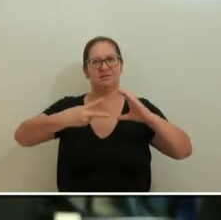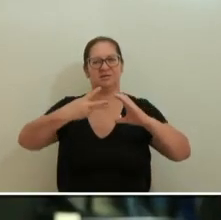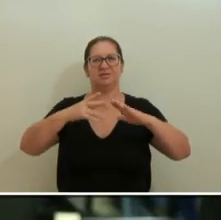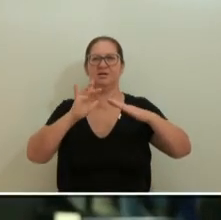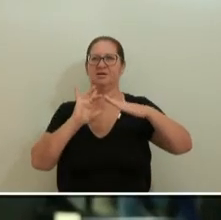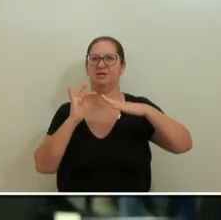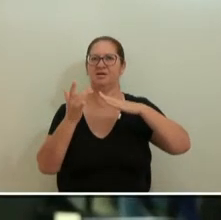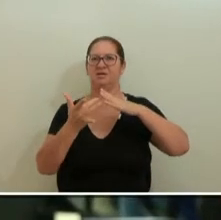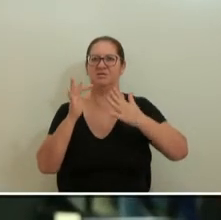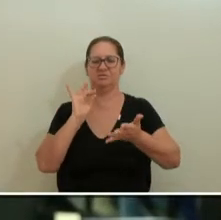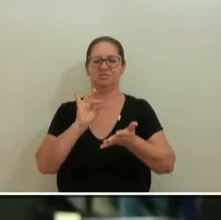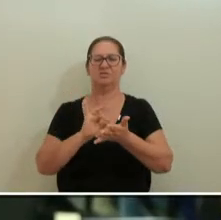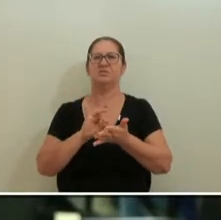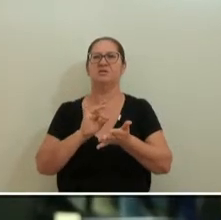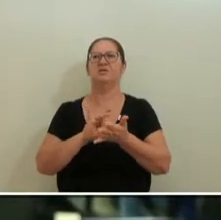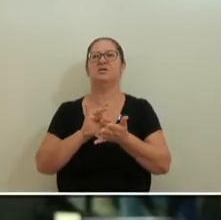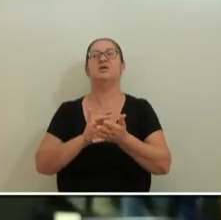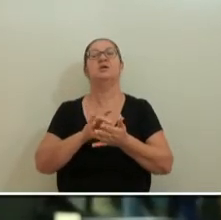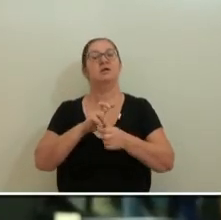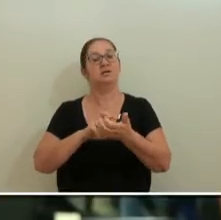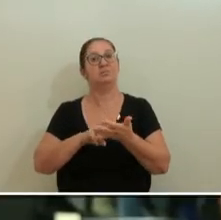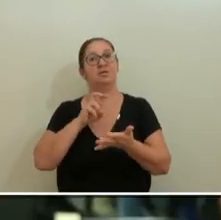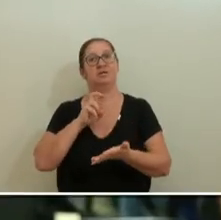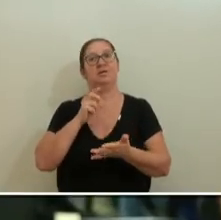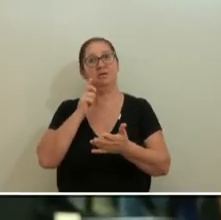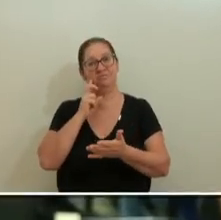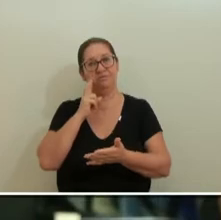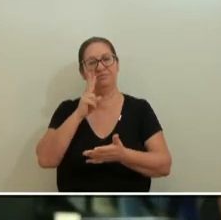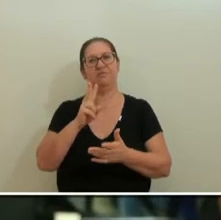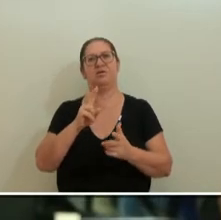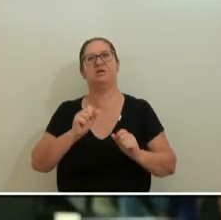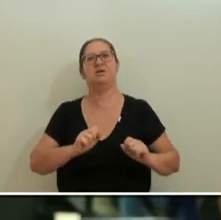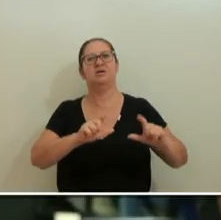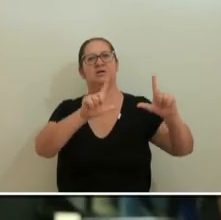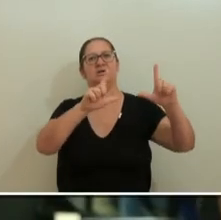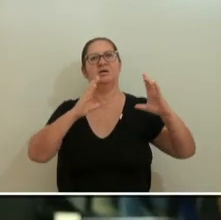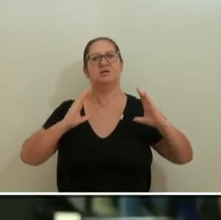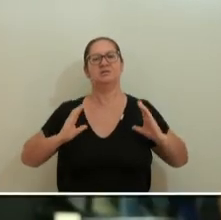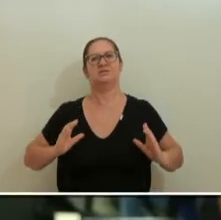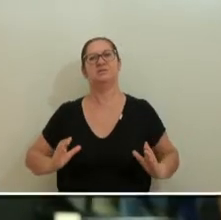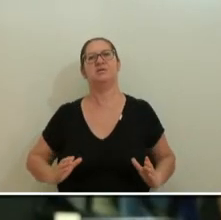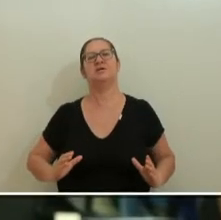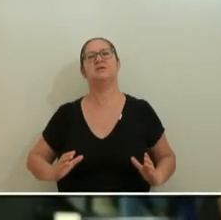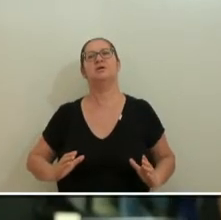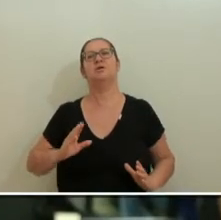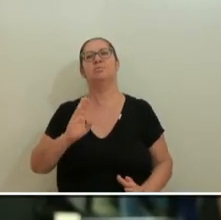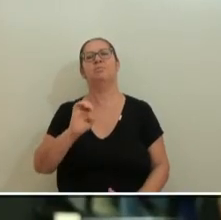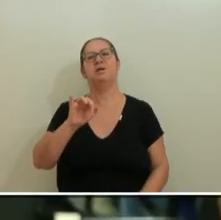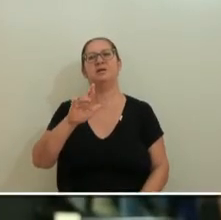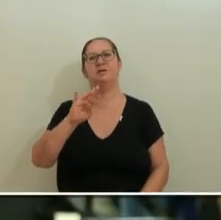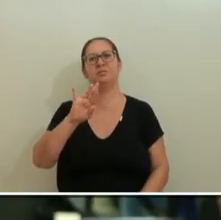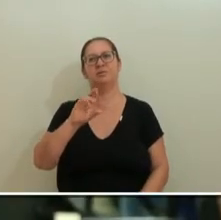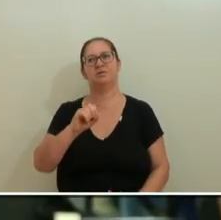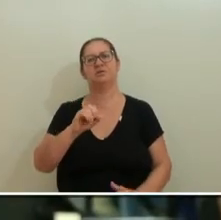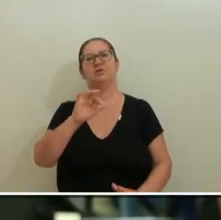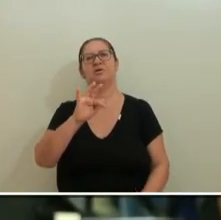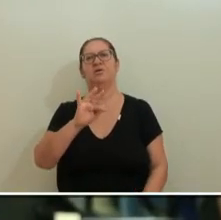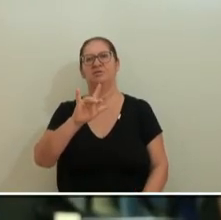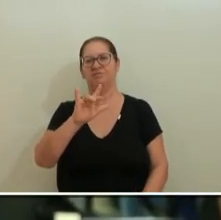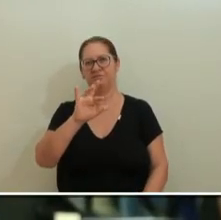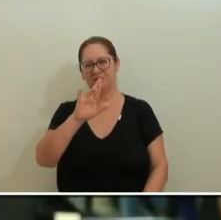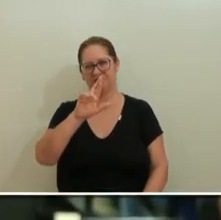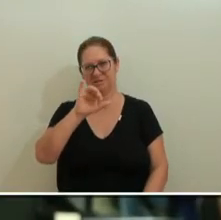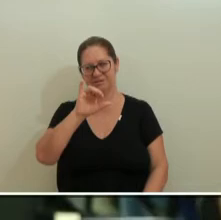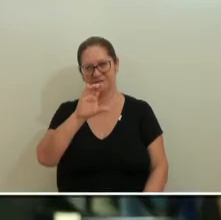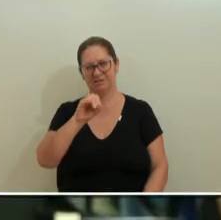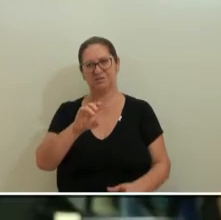sociais oficiais. Nesta manhã, você acompanha a entrega do título de cidadão benemérito do município ao senhor Francisco Cabaleiro, ele